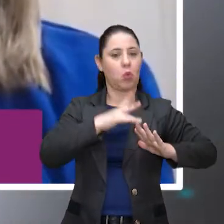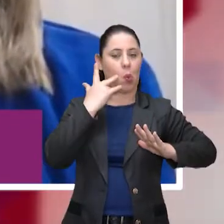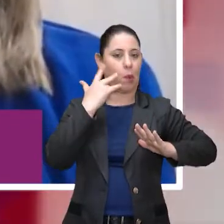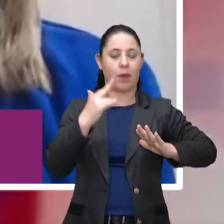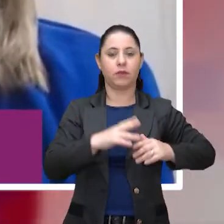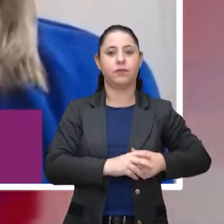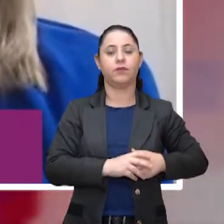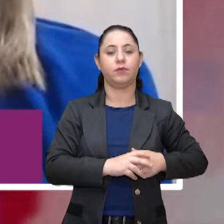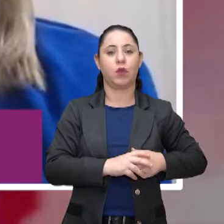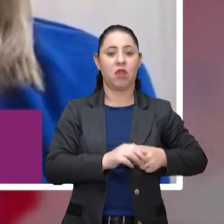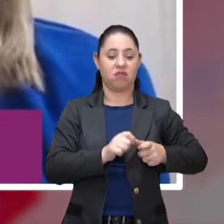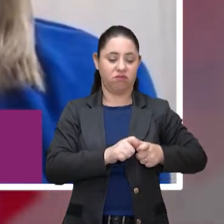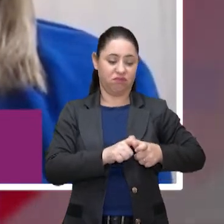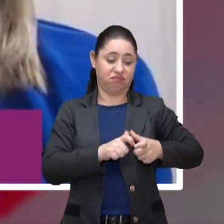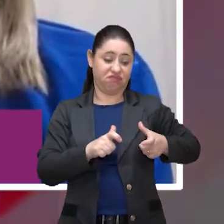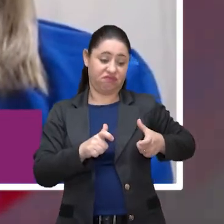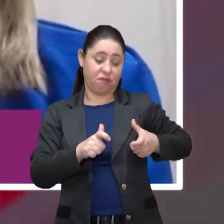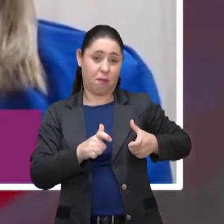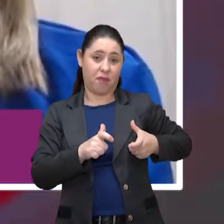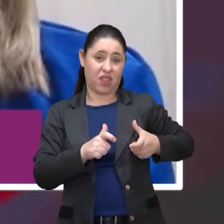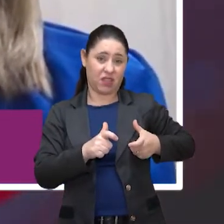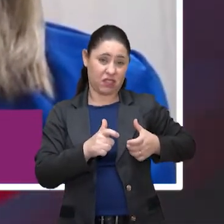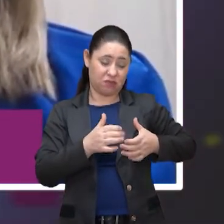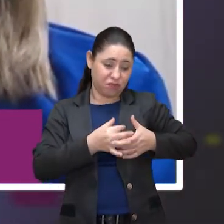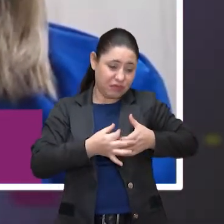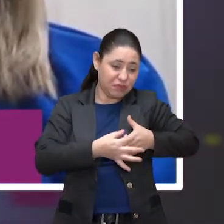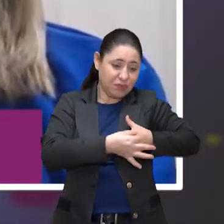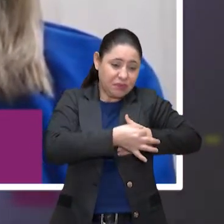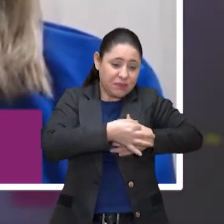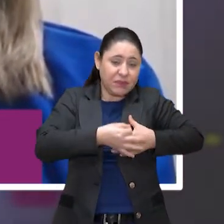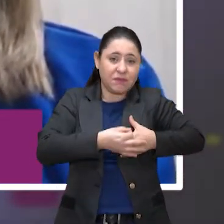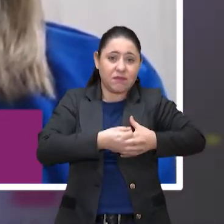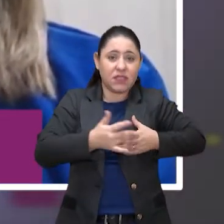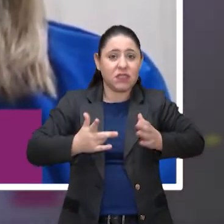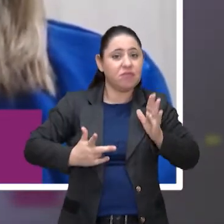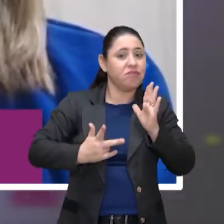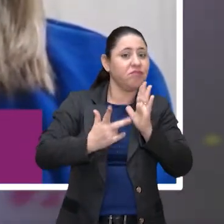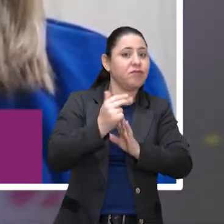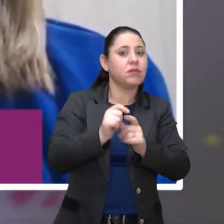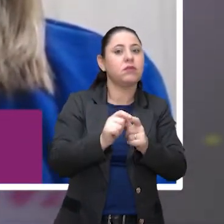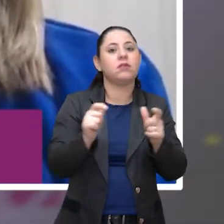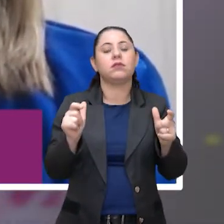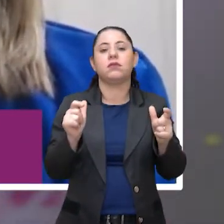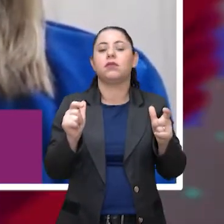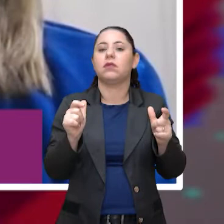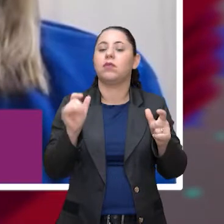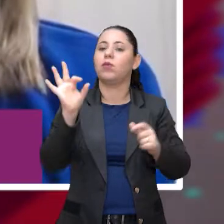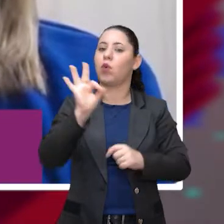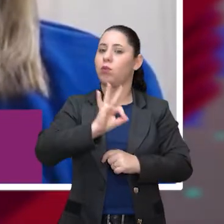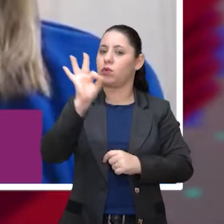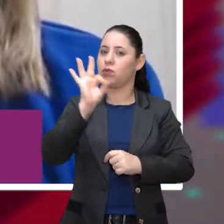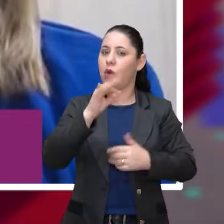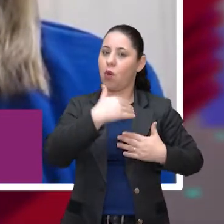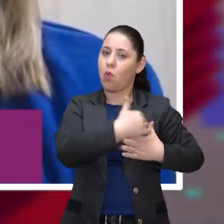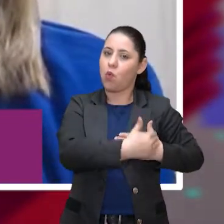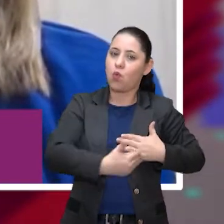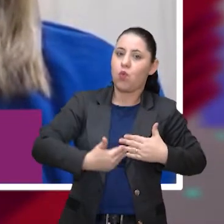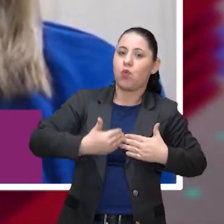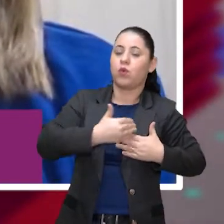conserva a mama. Os nódulos grandes, a cirurgia já é maior.